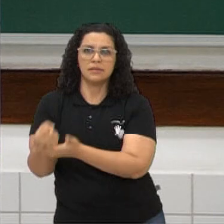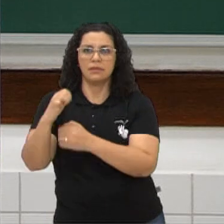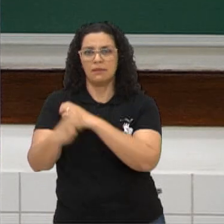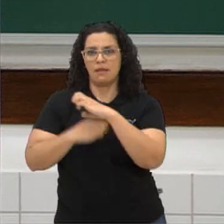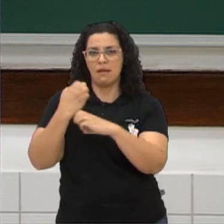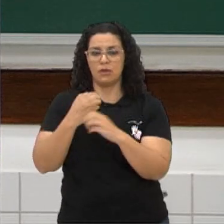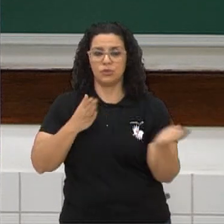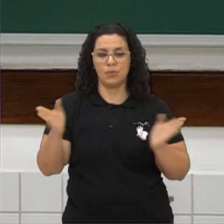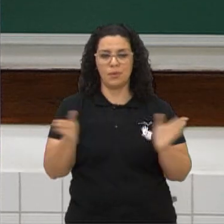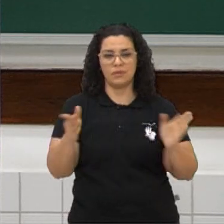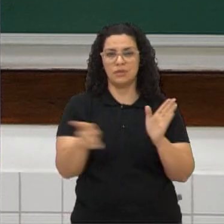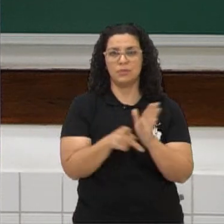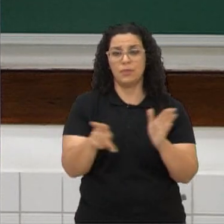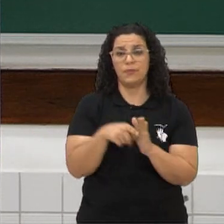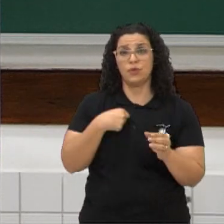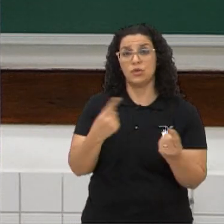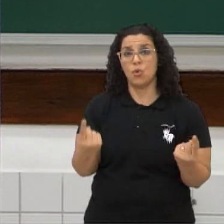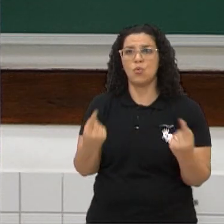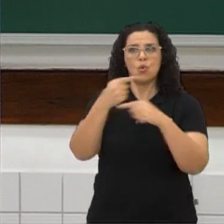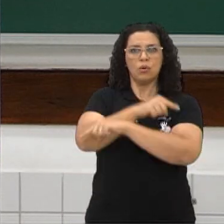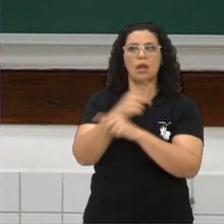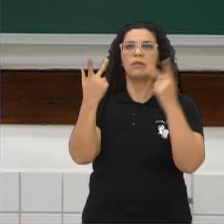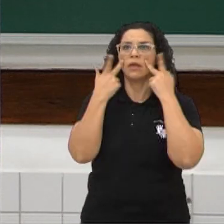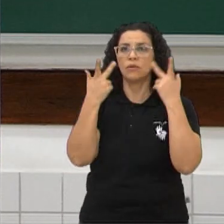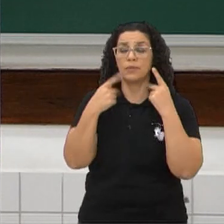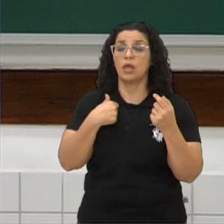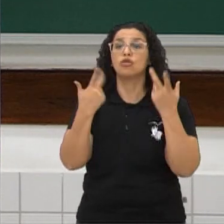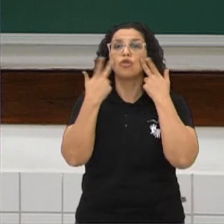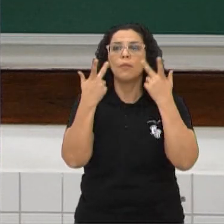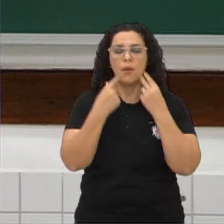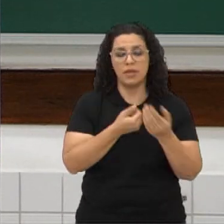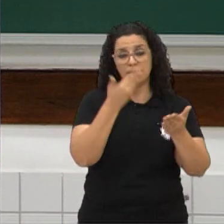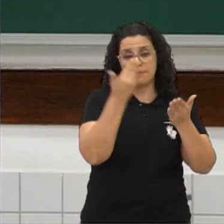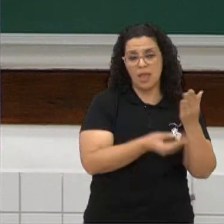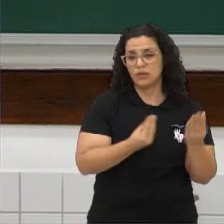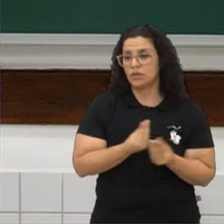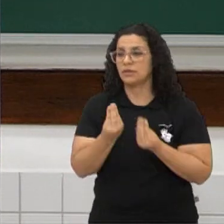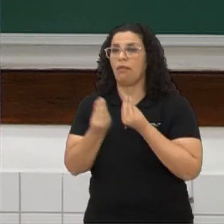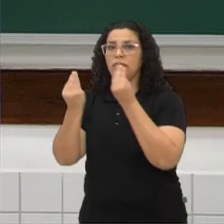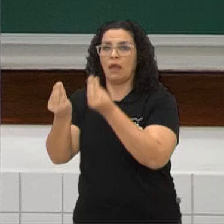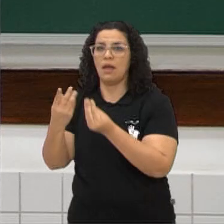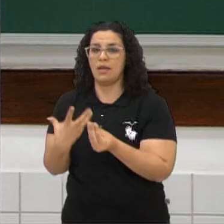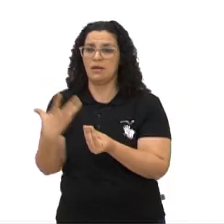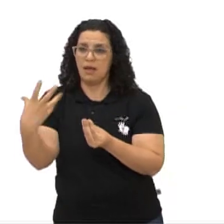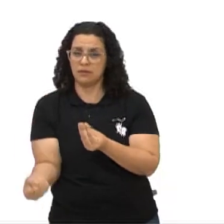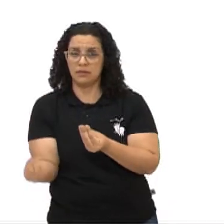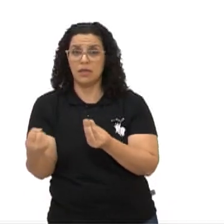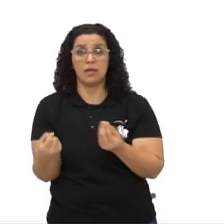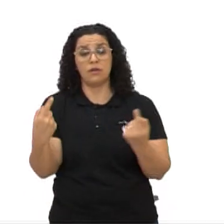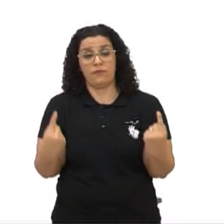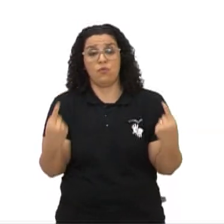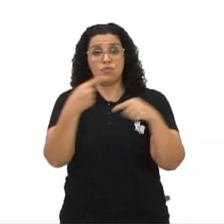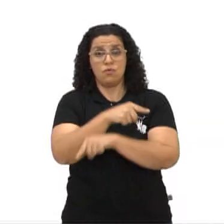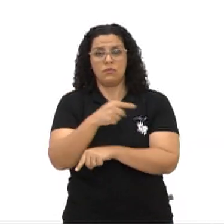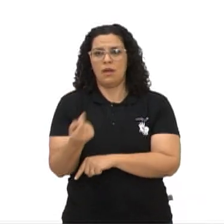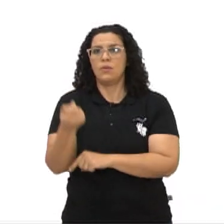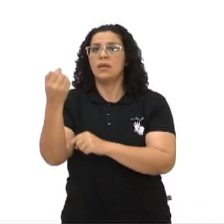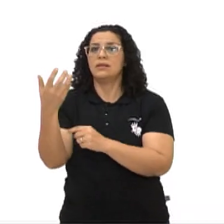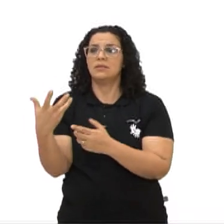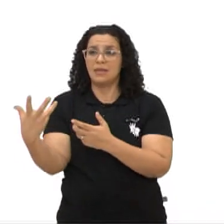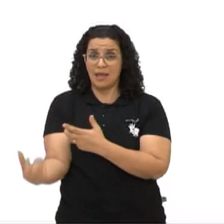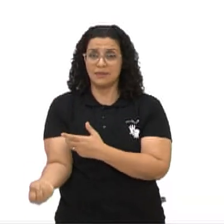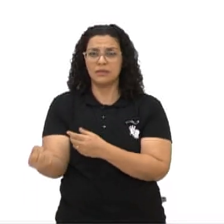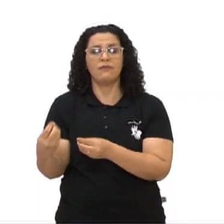da eletrólise, a gente força o contrário da natureza dos elementos. E aí, então, a gente vai ter uma mudança aqui